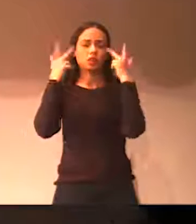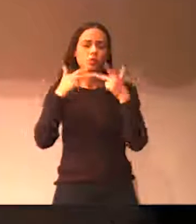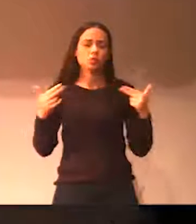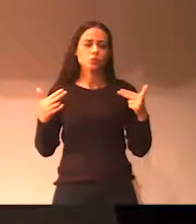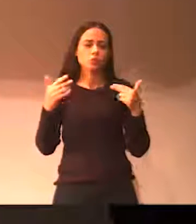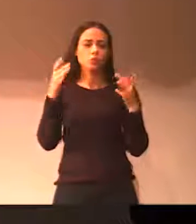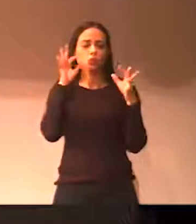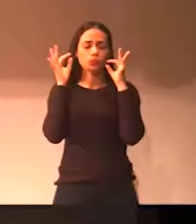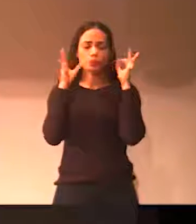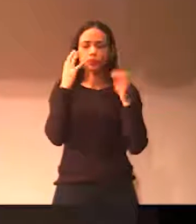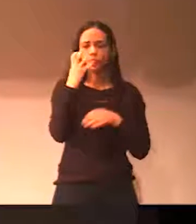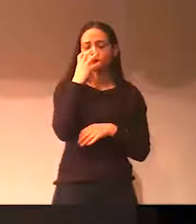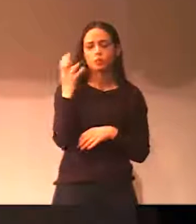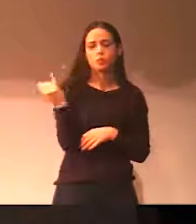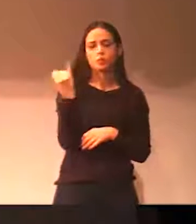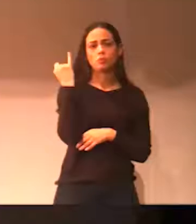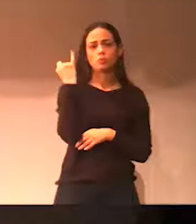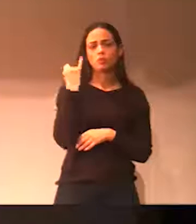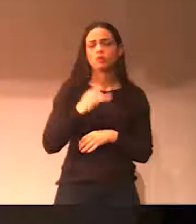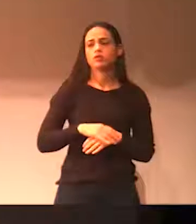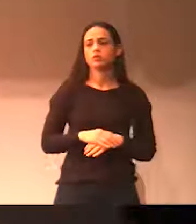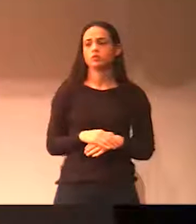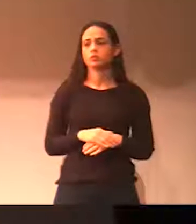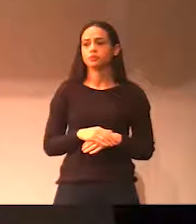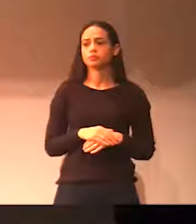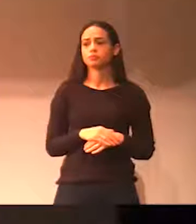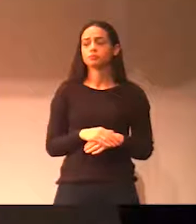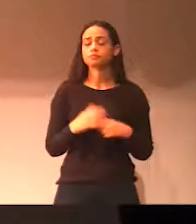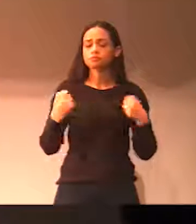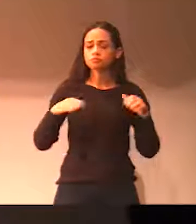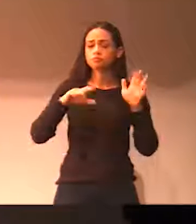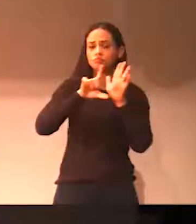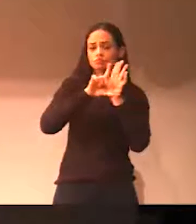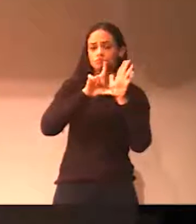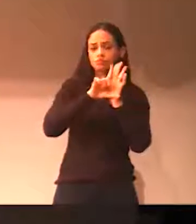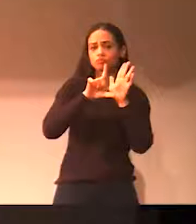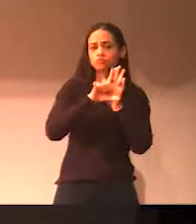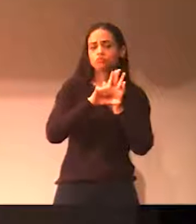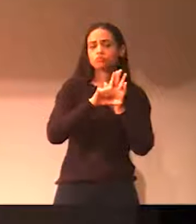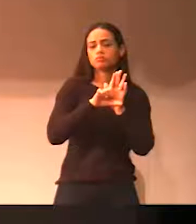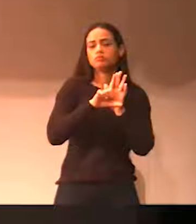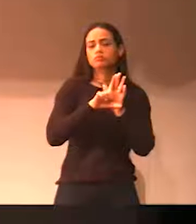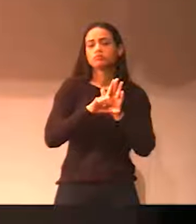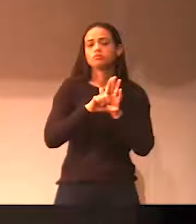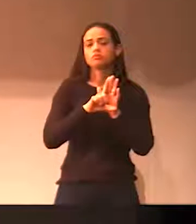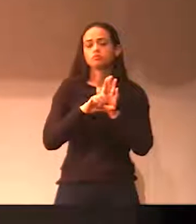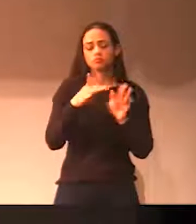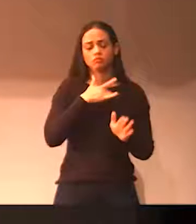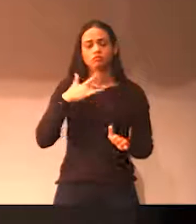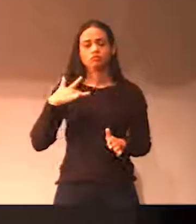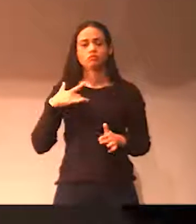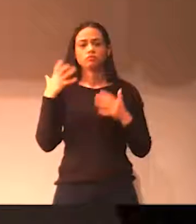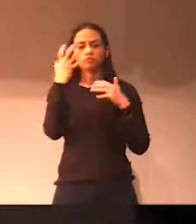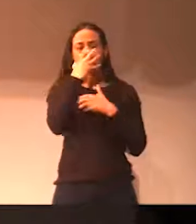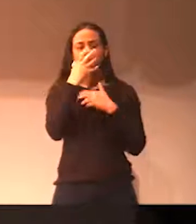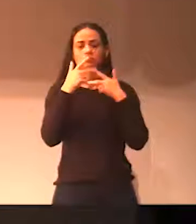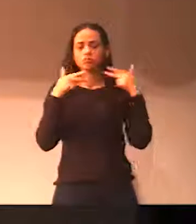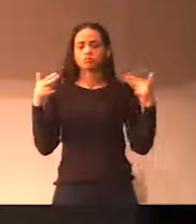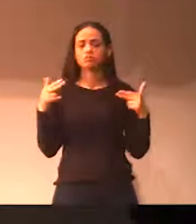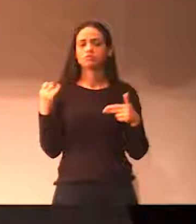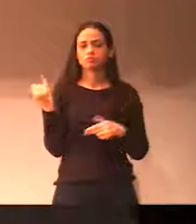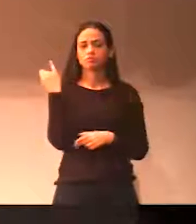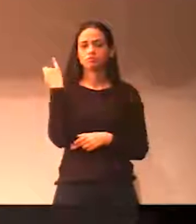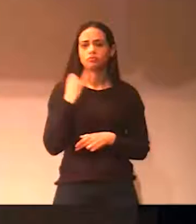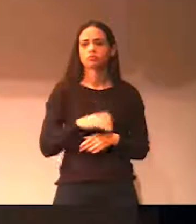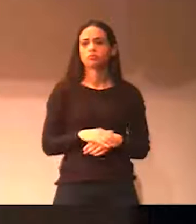animal quanto de educação. Não existe outro caminho. Então, esse projeto vai ser apresentado lá. Foi um projeto que eu queria